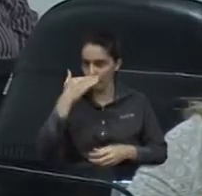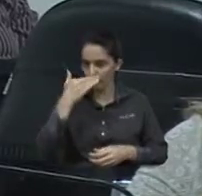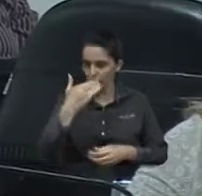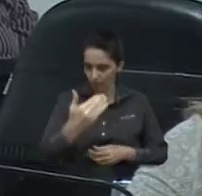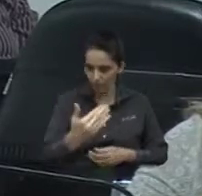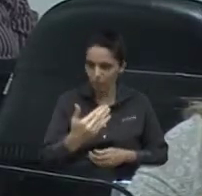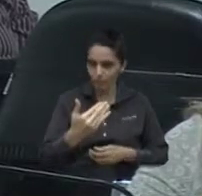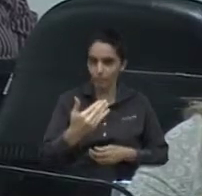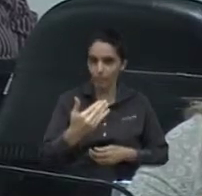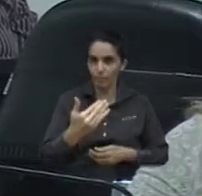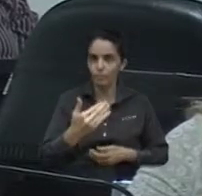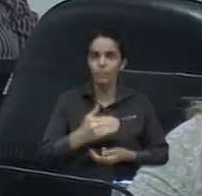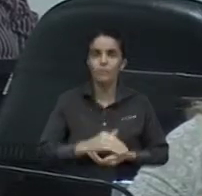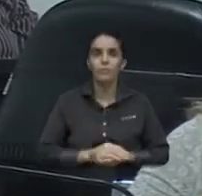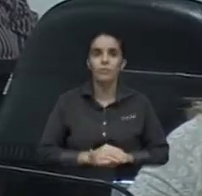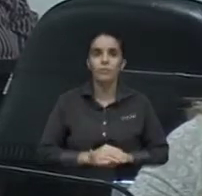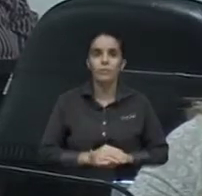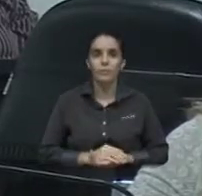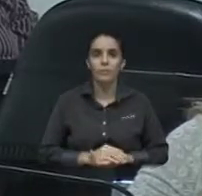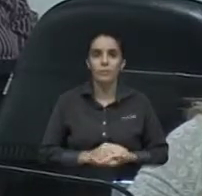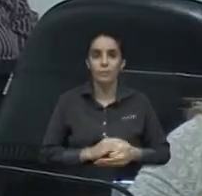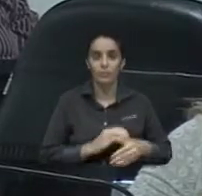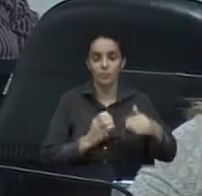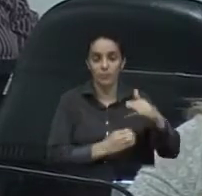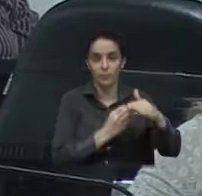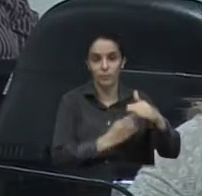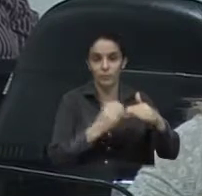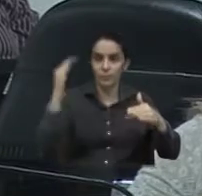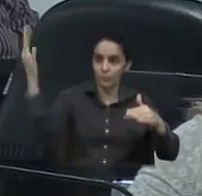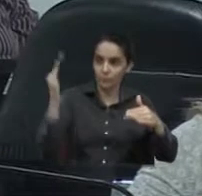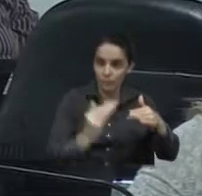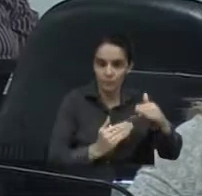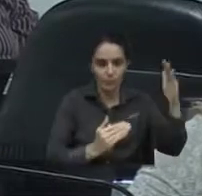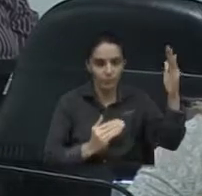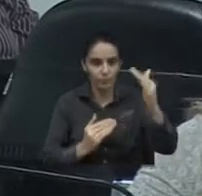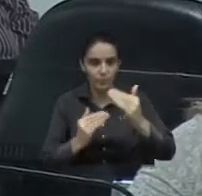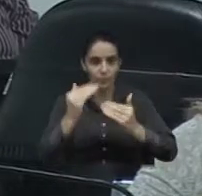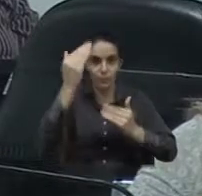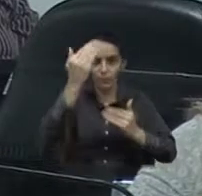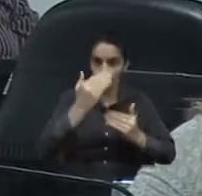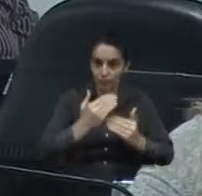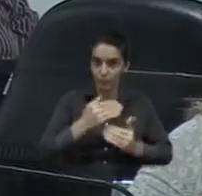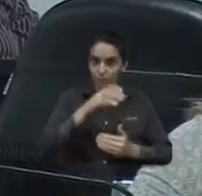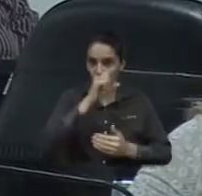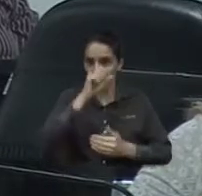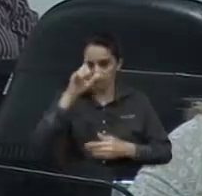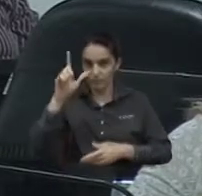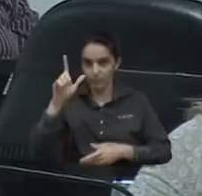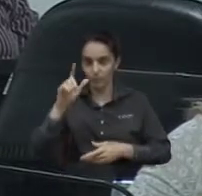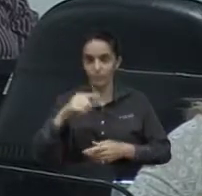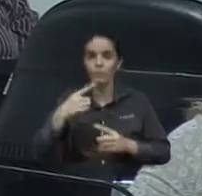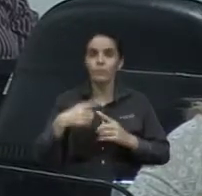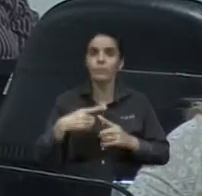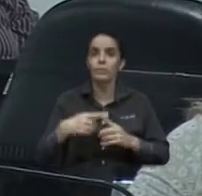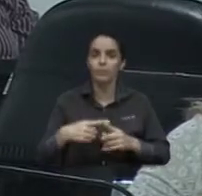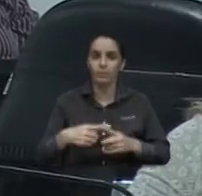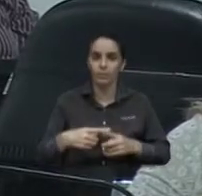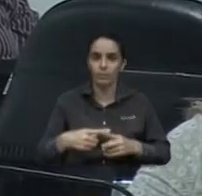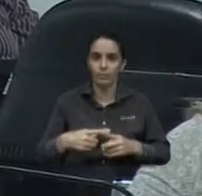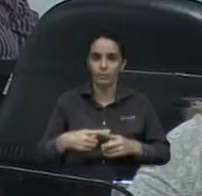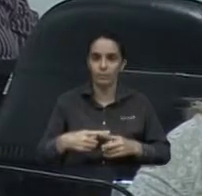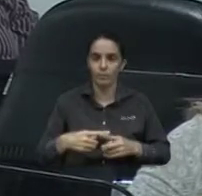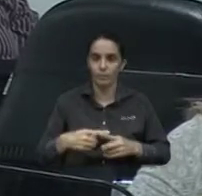realmente por vinda de empresas para gerar empregos. Não é isso? Com certeza tem que partir